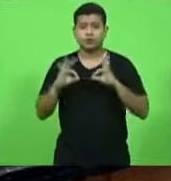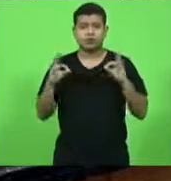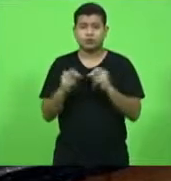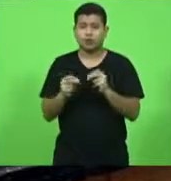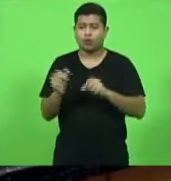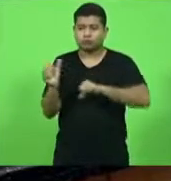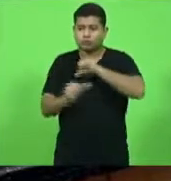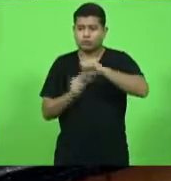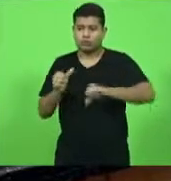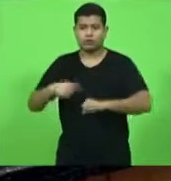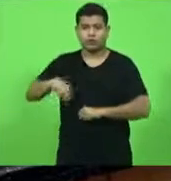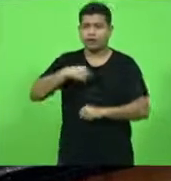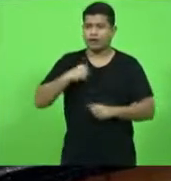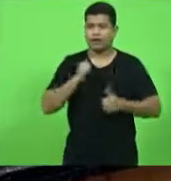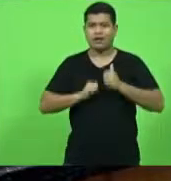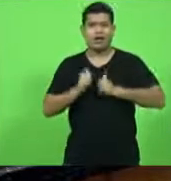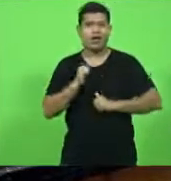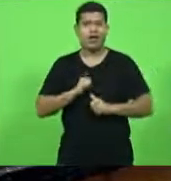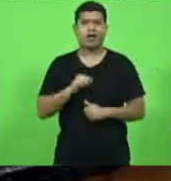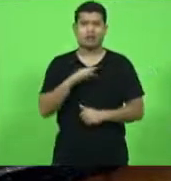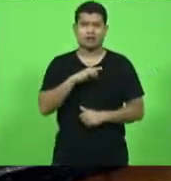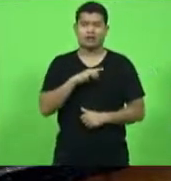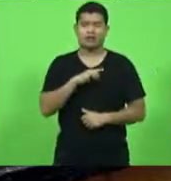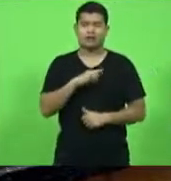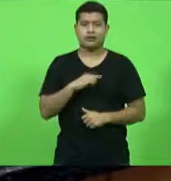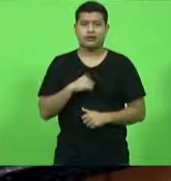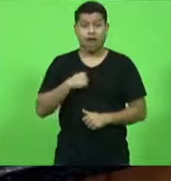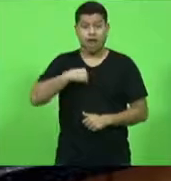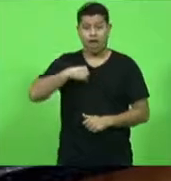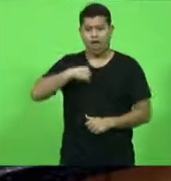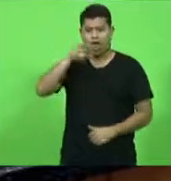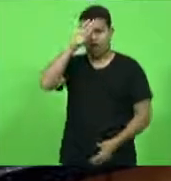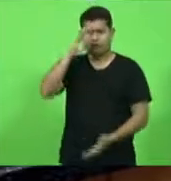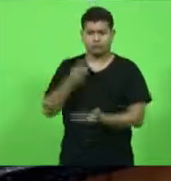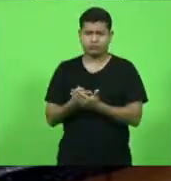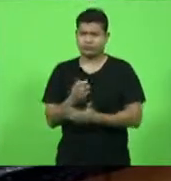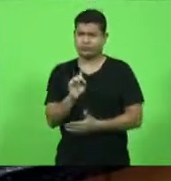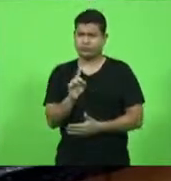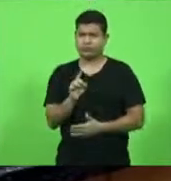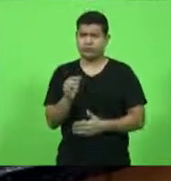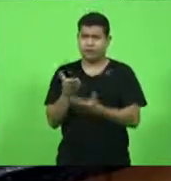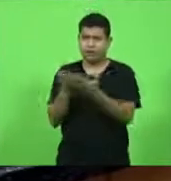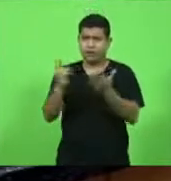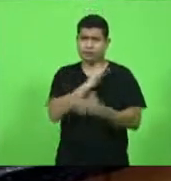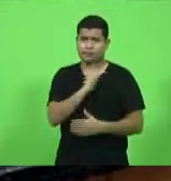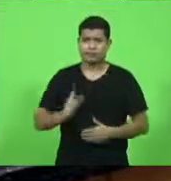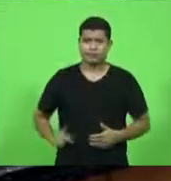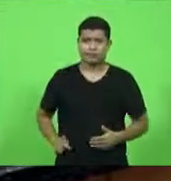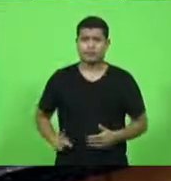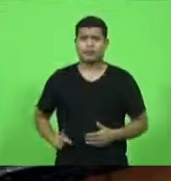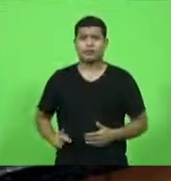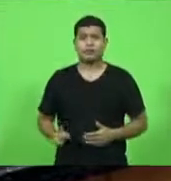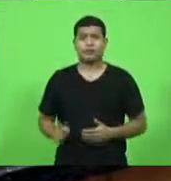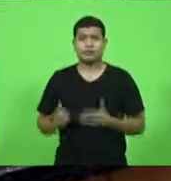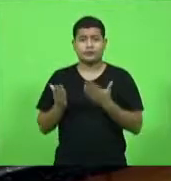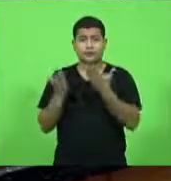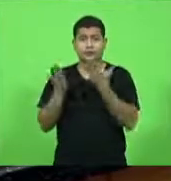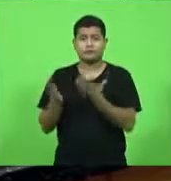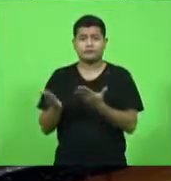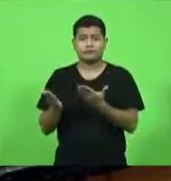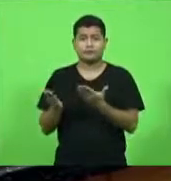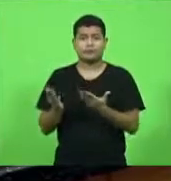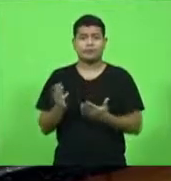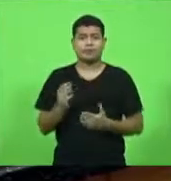expectativas. E eu não acredito que a presidência, o presidente, a mesa, fale em nome